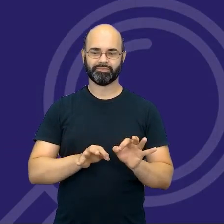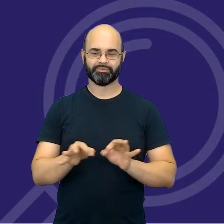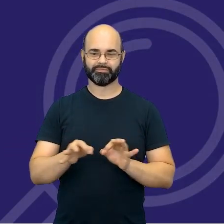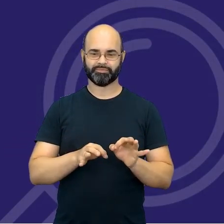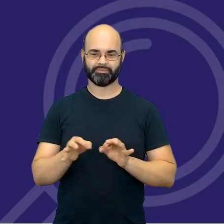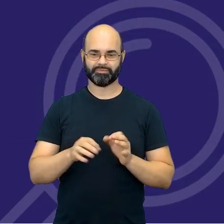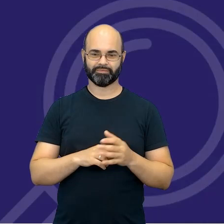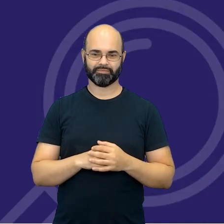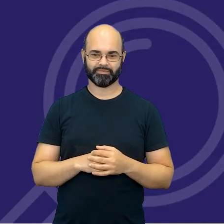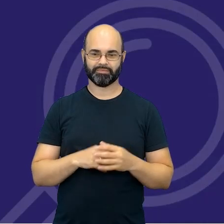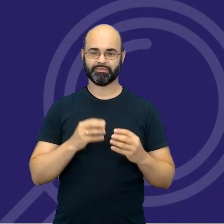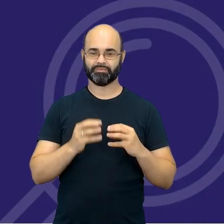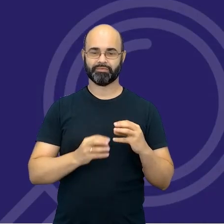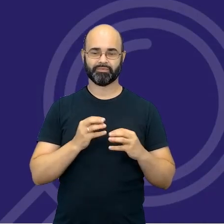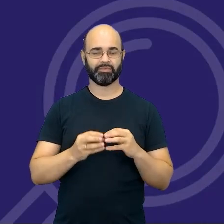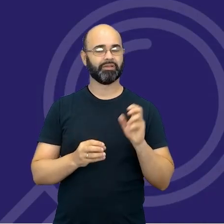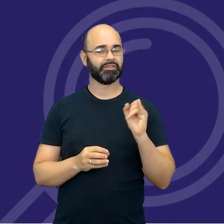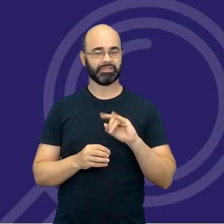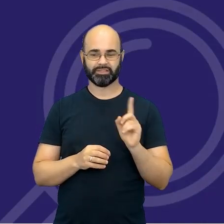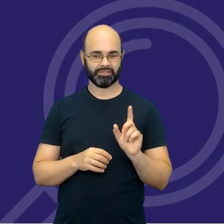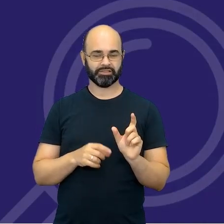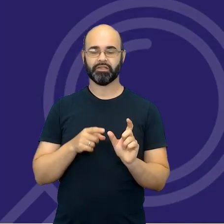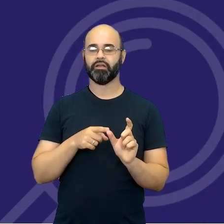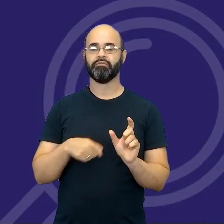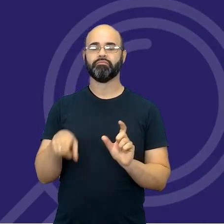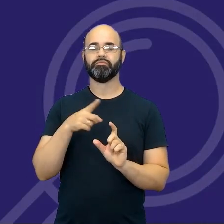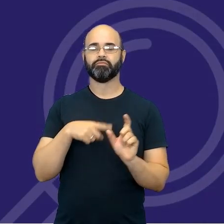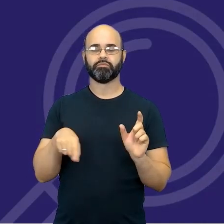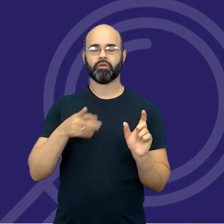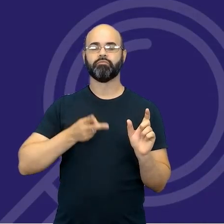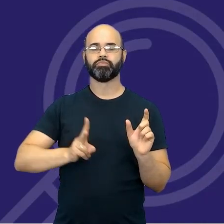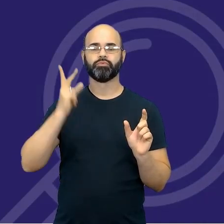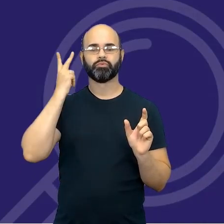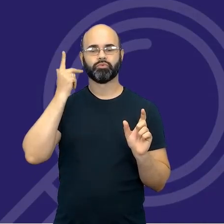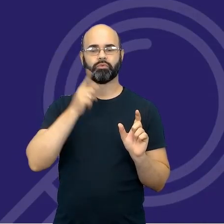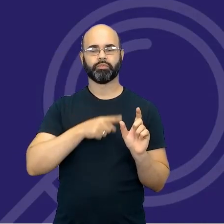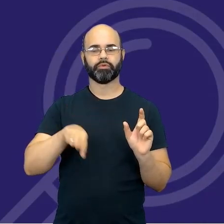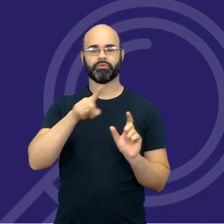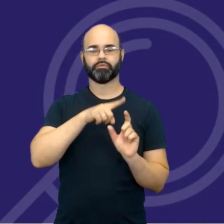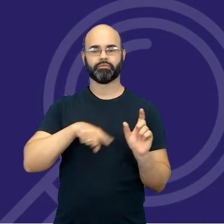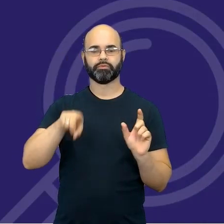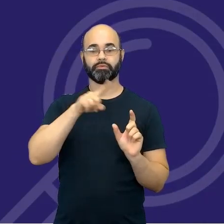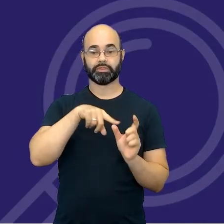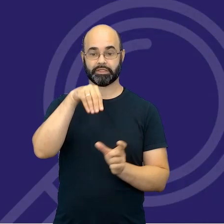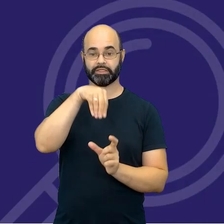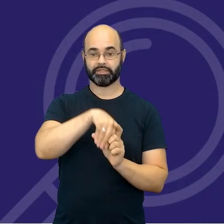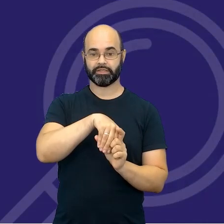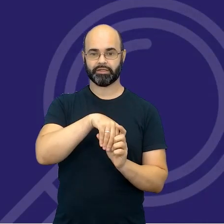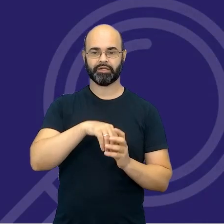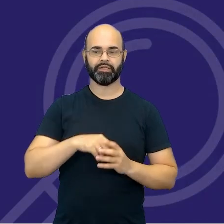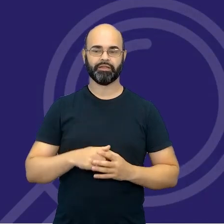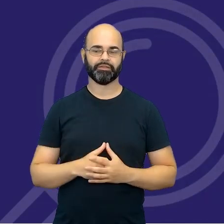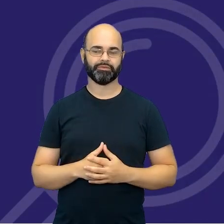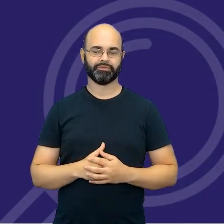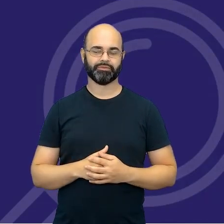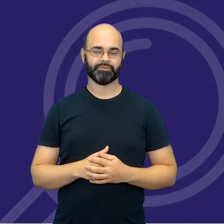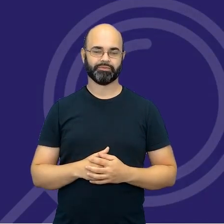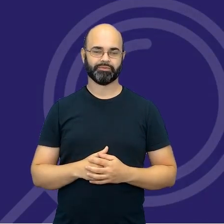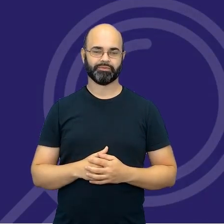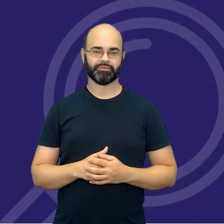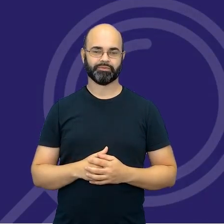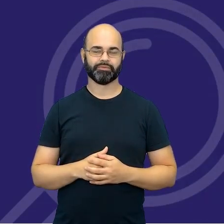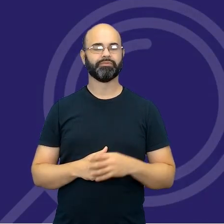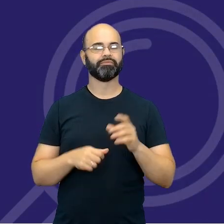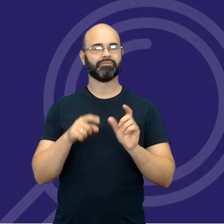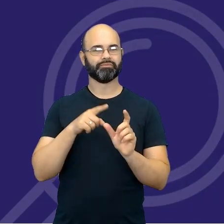ficar passando uma corrente contínua, não alternada ali dentro, né? E essa corrente